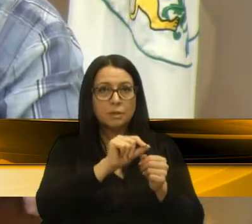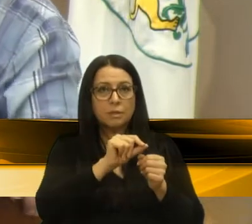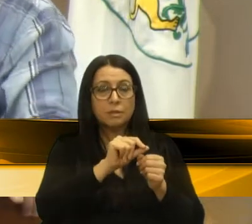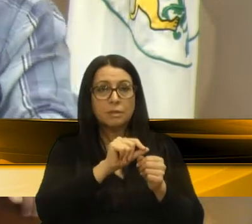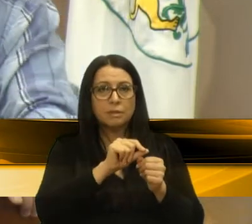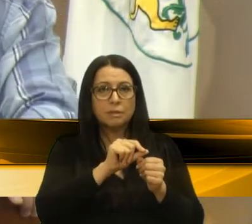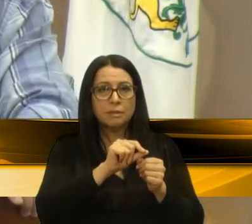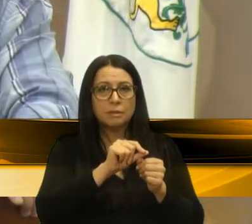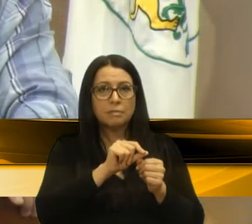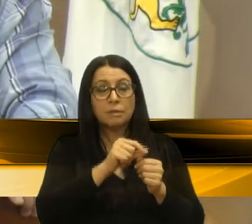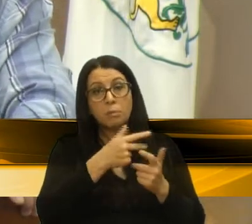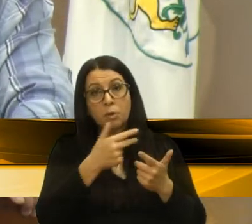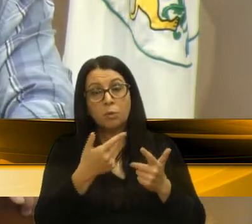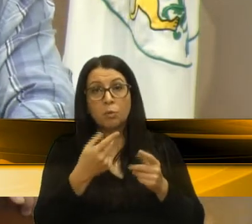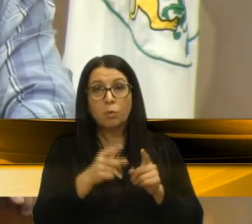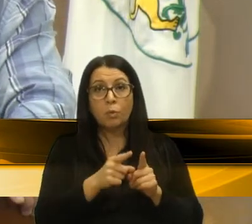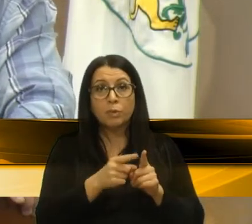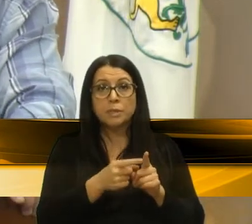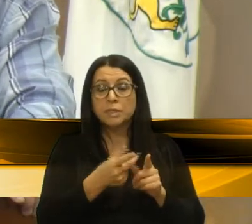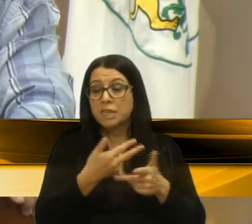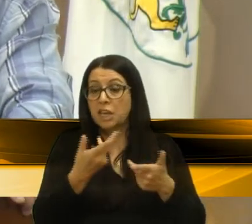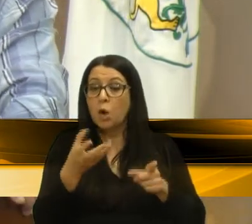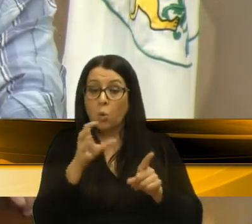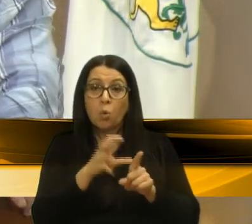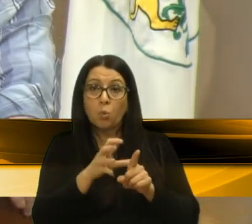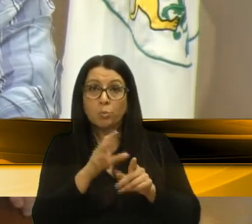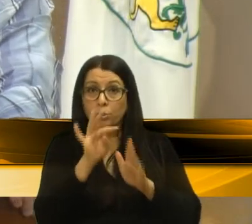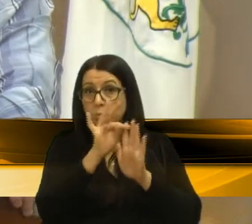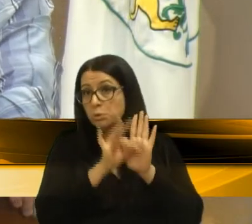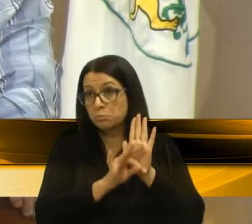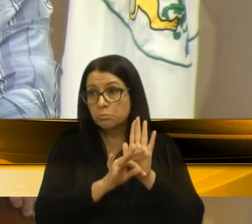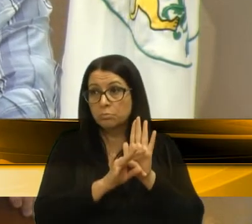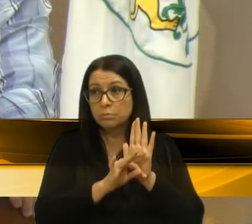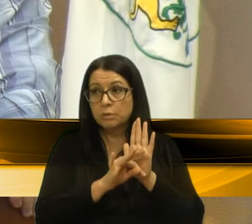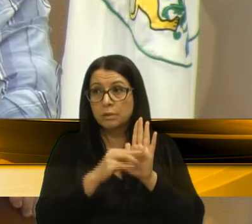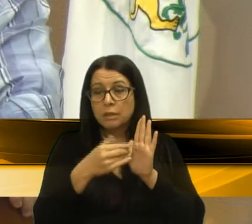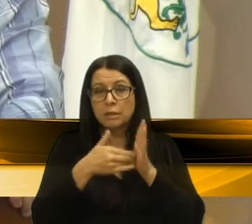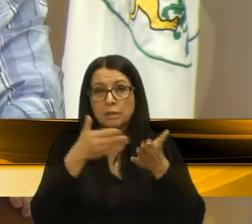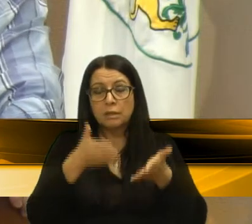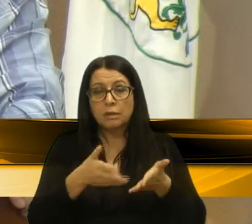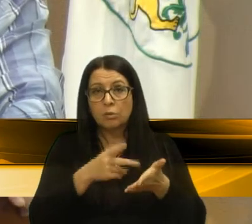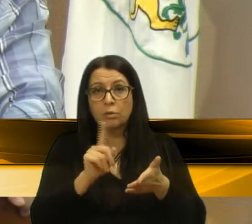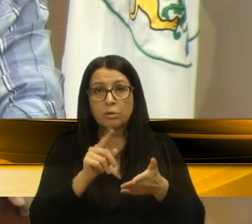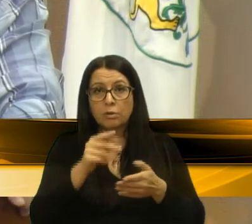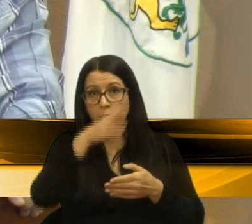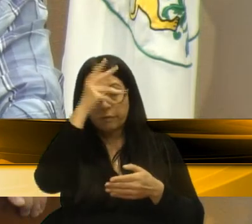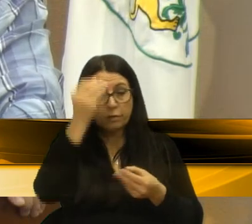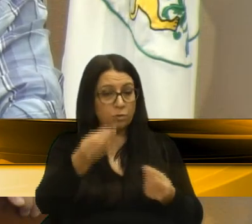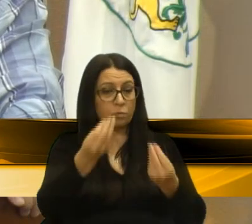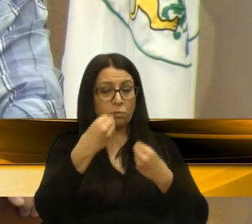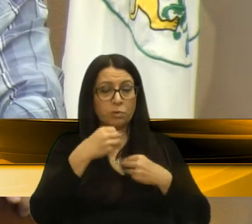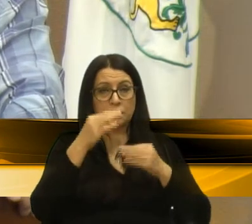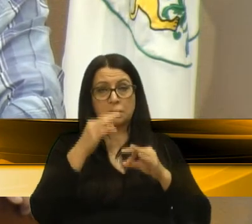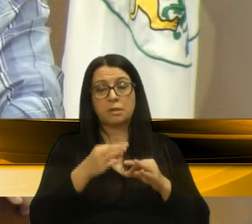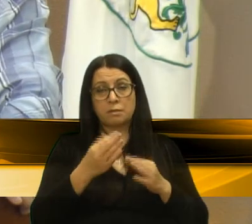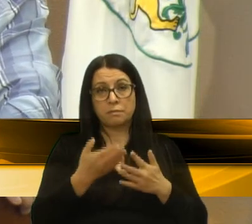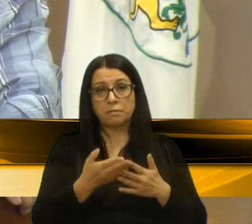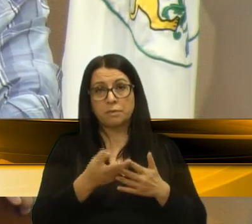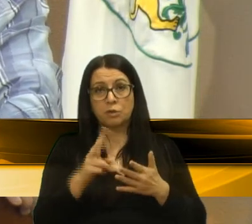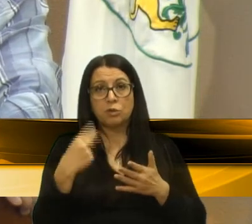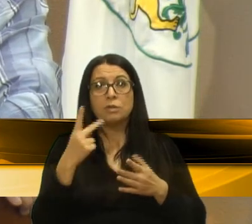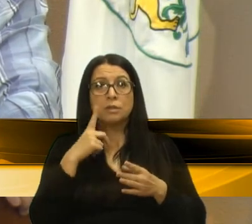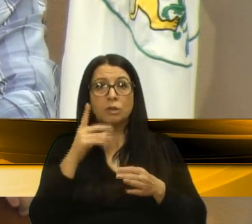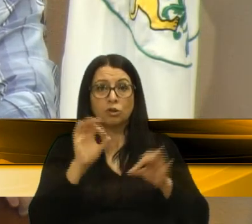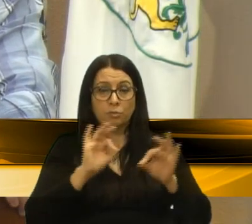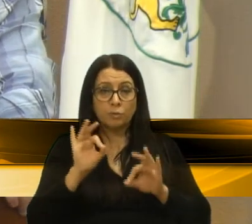há alguma efetiva contradição no texto é que até agora o executivo não nos apresentou corretamente a gente já se